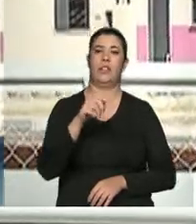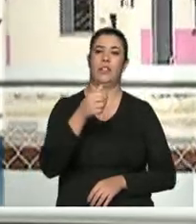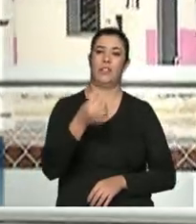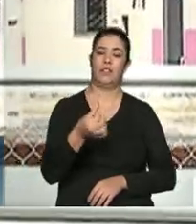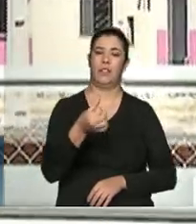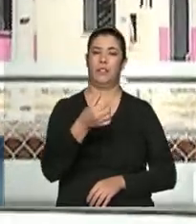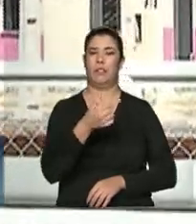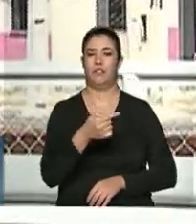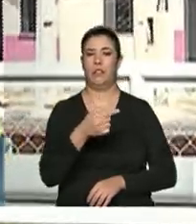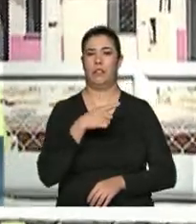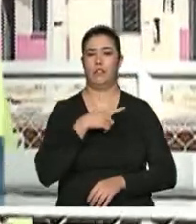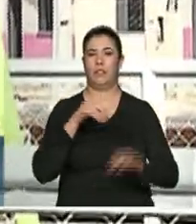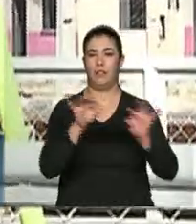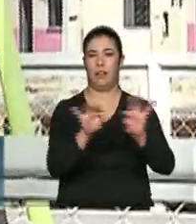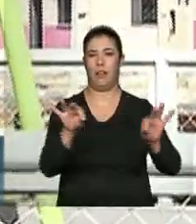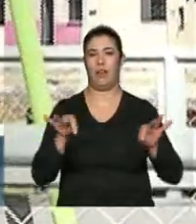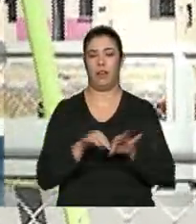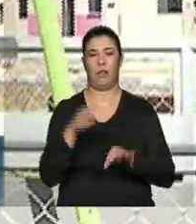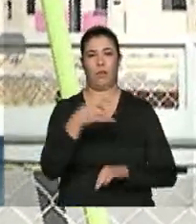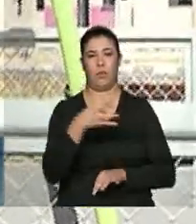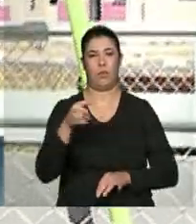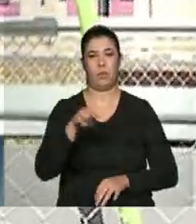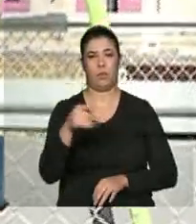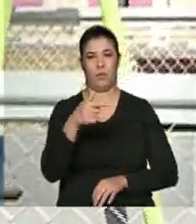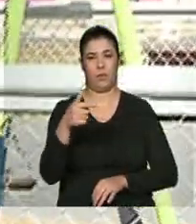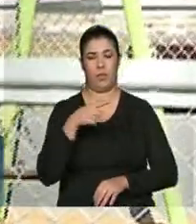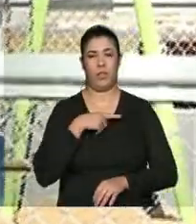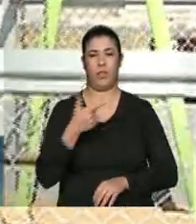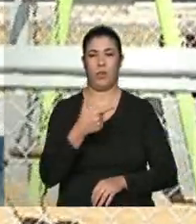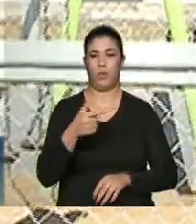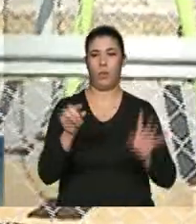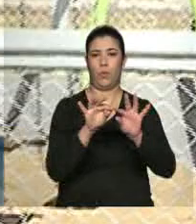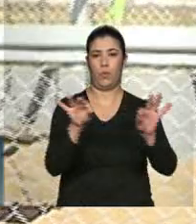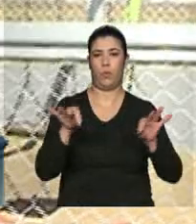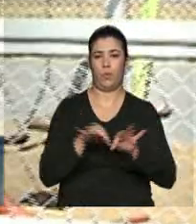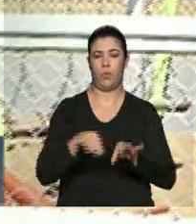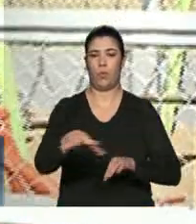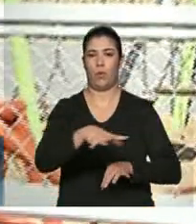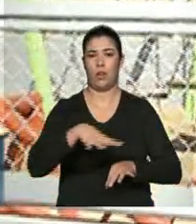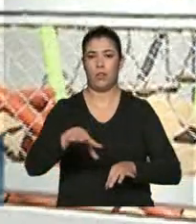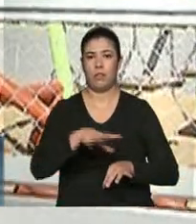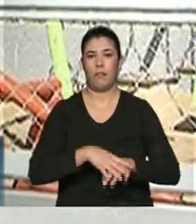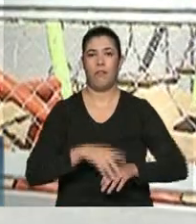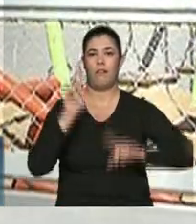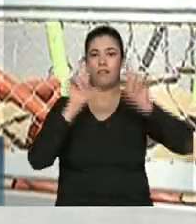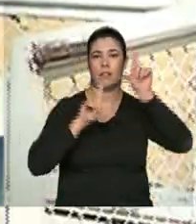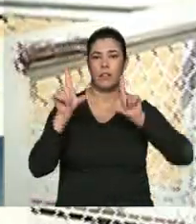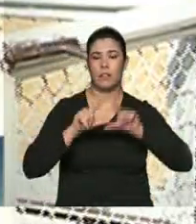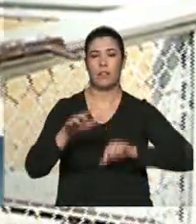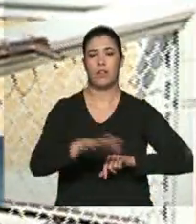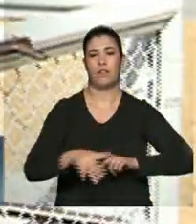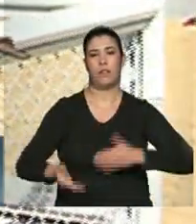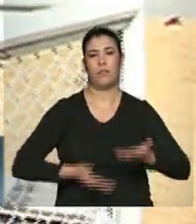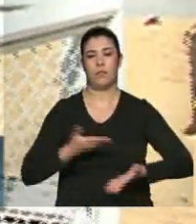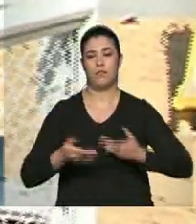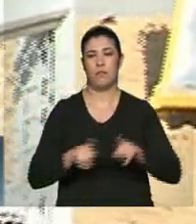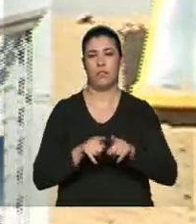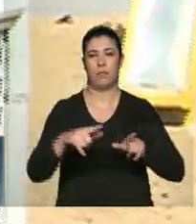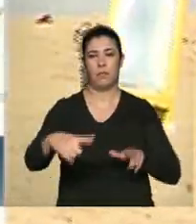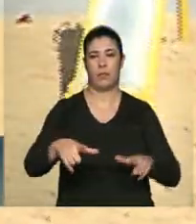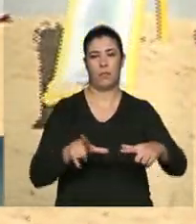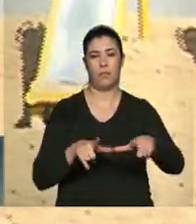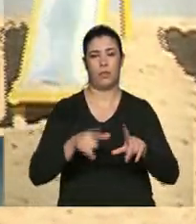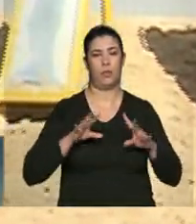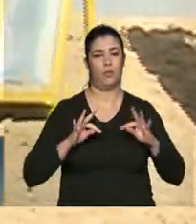quadrados, divididos em dois quartos, circulação, sala, banheiro, cozinha e área de serviço, com piso cerâmico